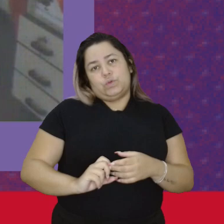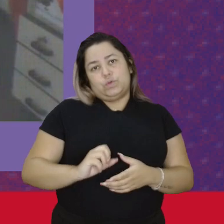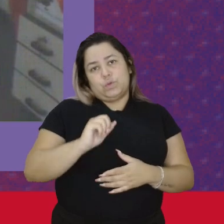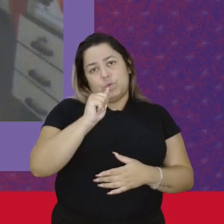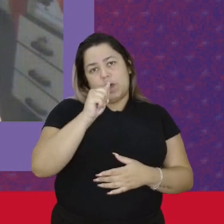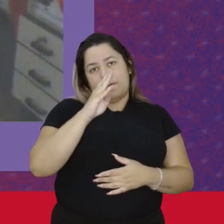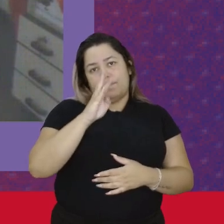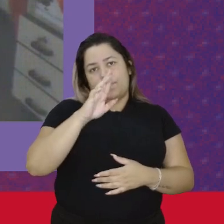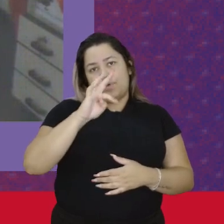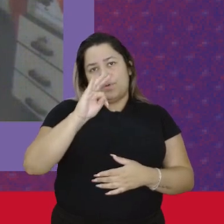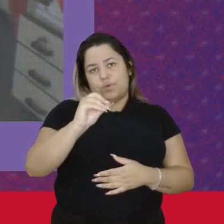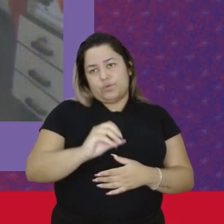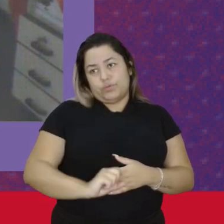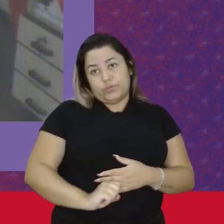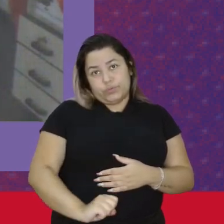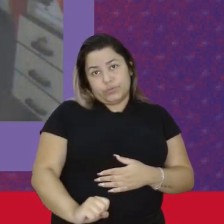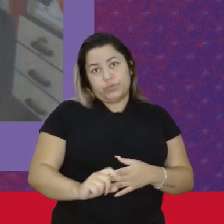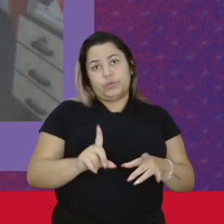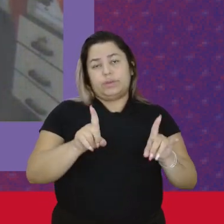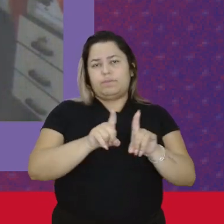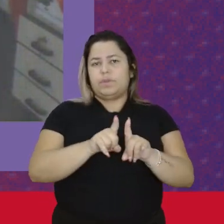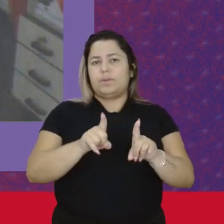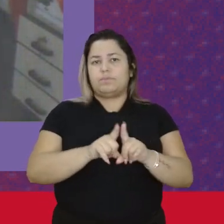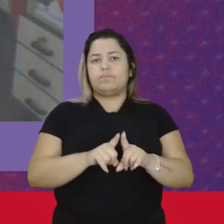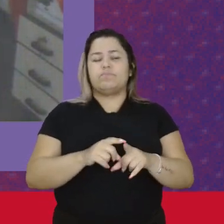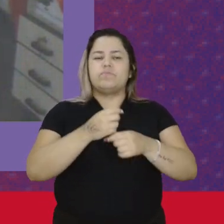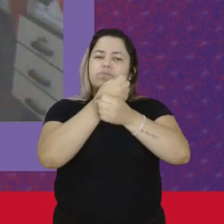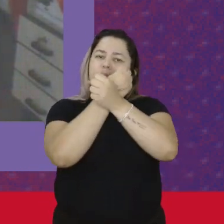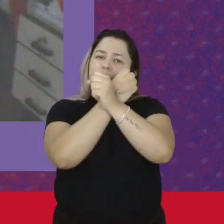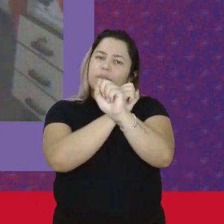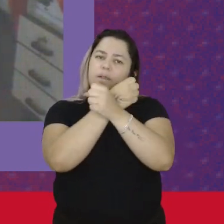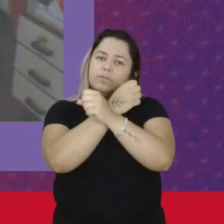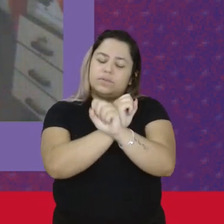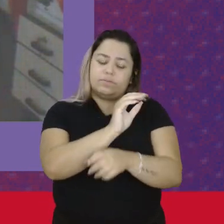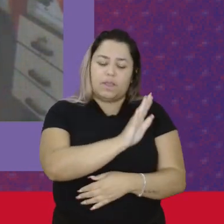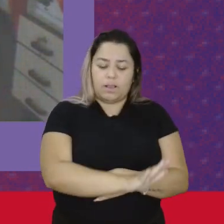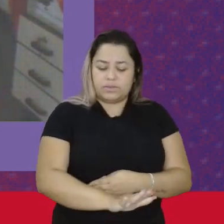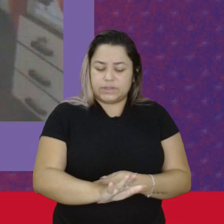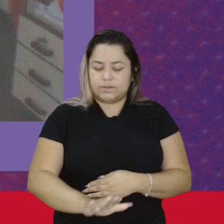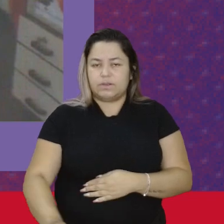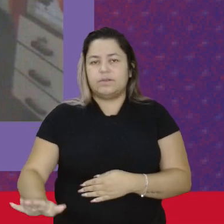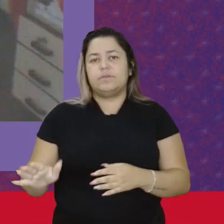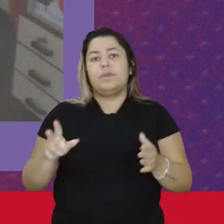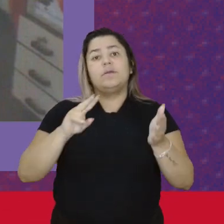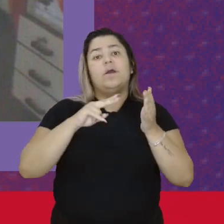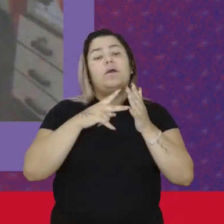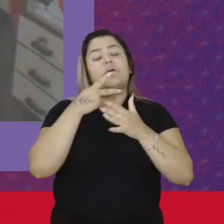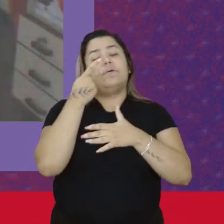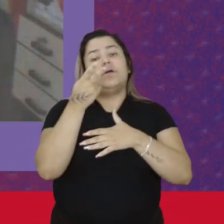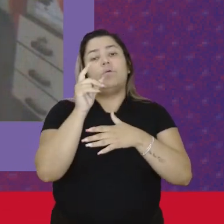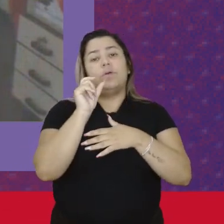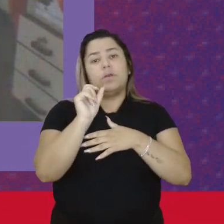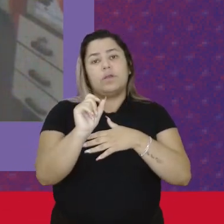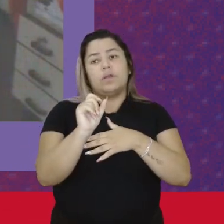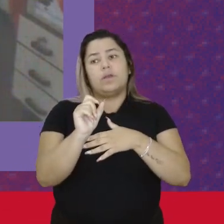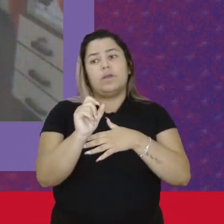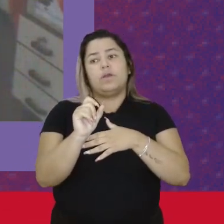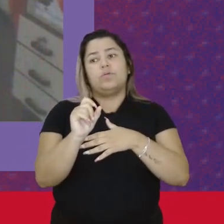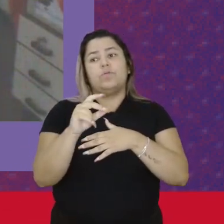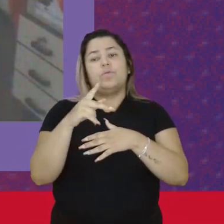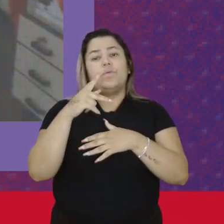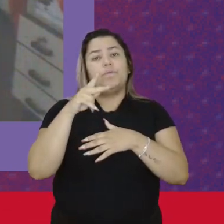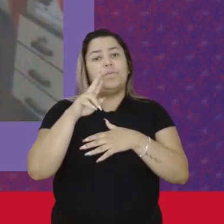né, a questão da escravização das crianças. Então, quer dizer, há um